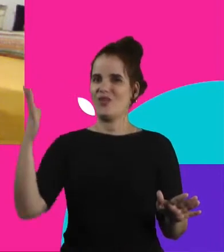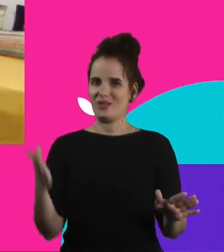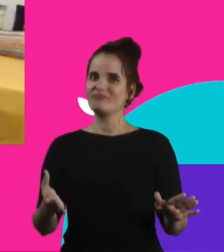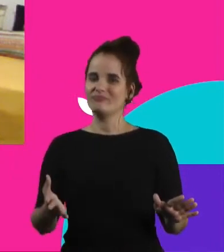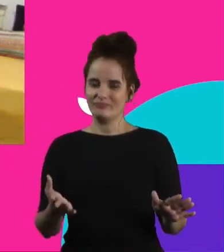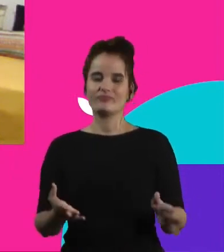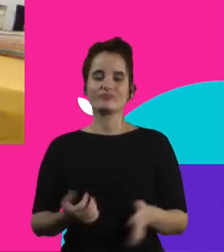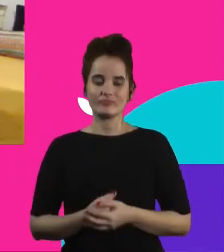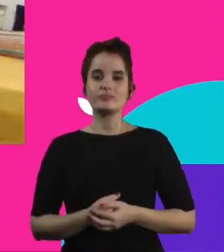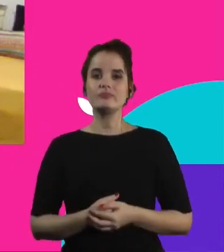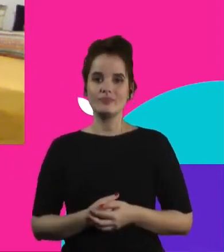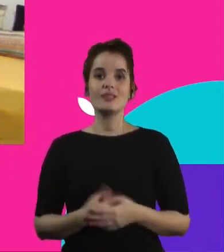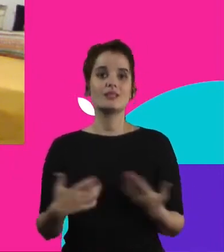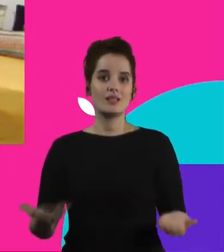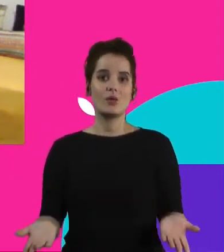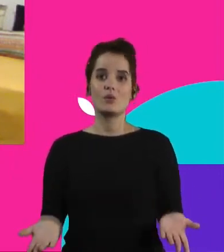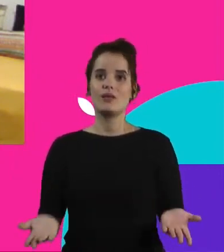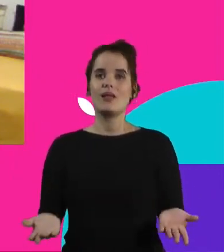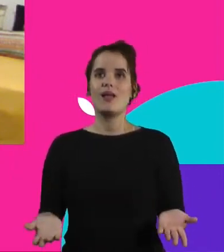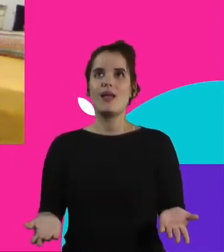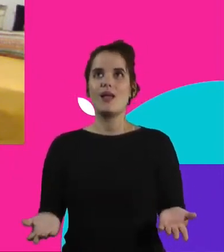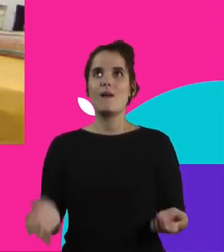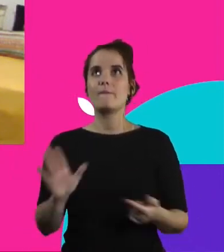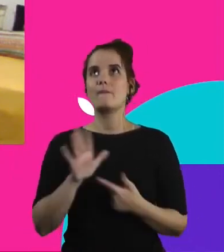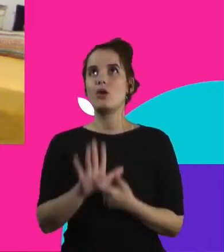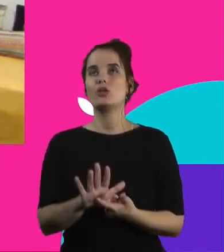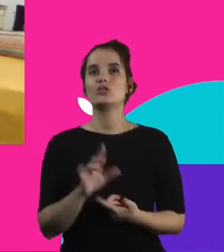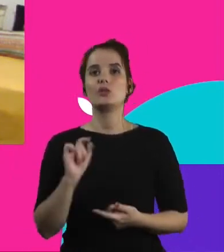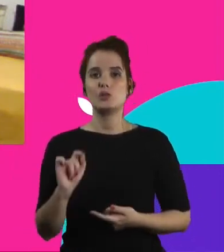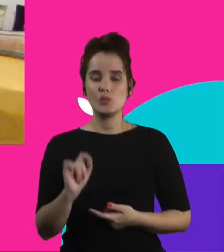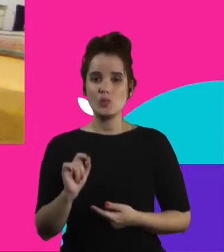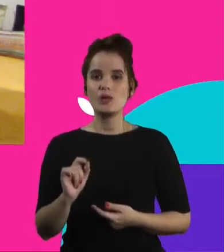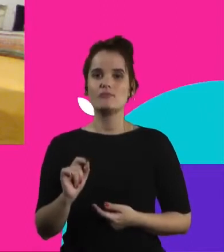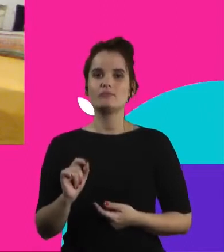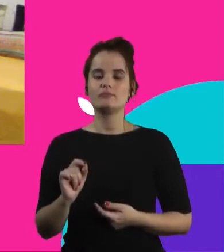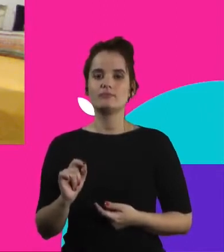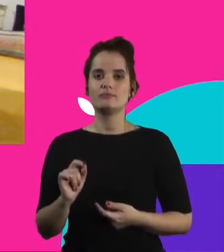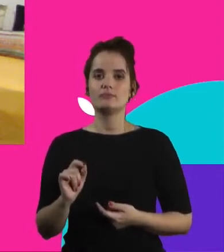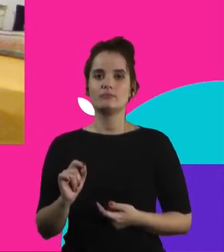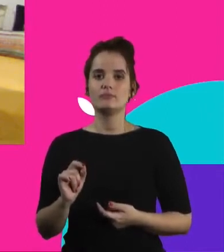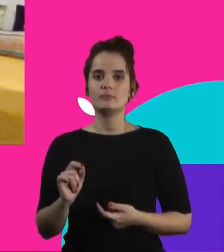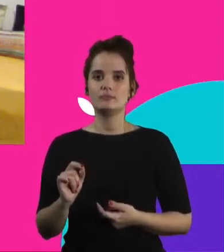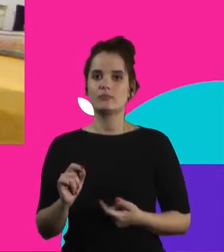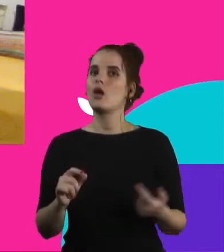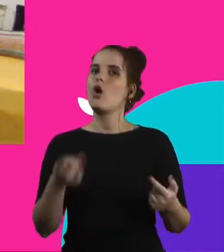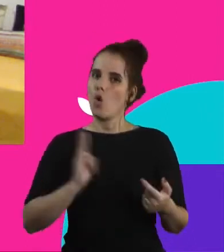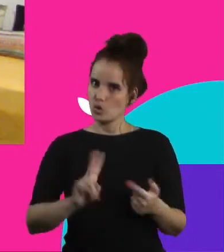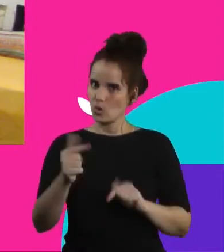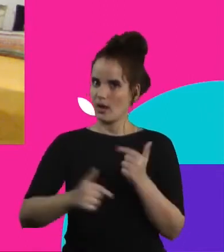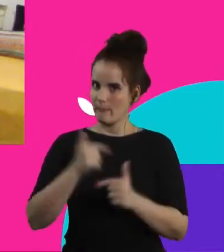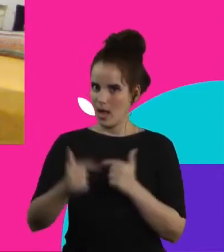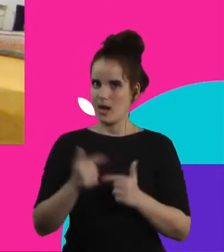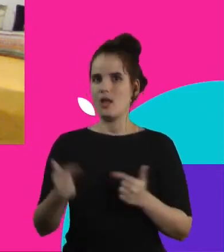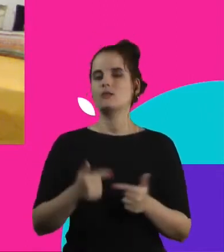lugares. Então, tudo isso faz com que foi um trabalho feito, que continua sendo feito. Hoje nós